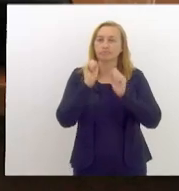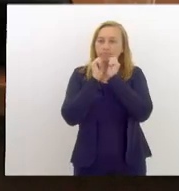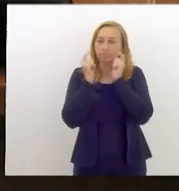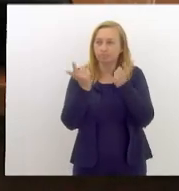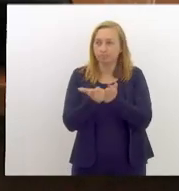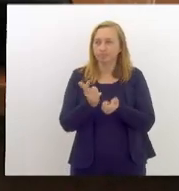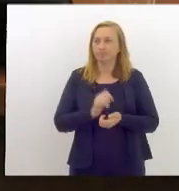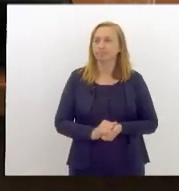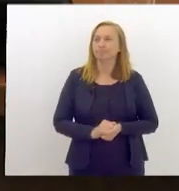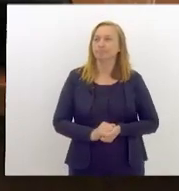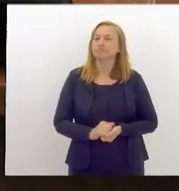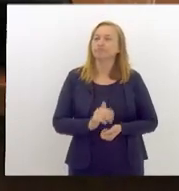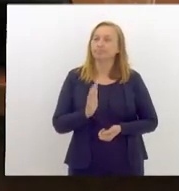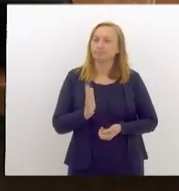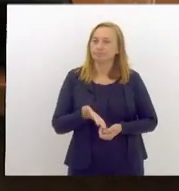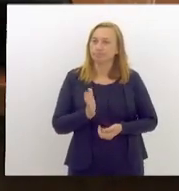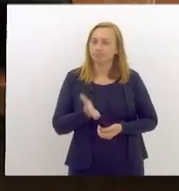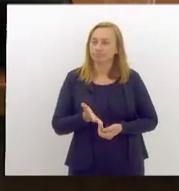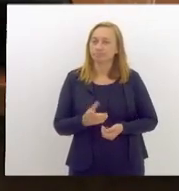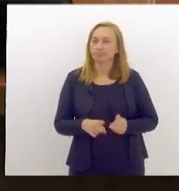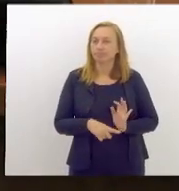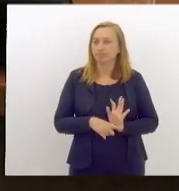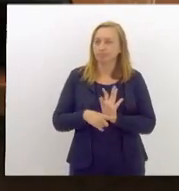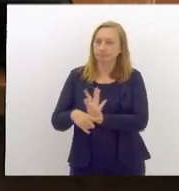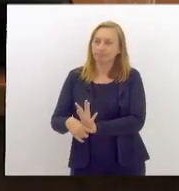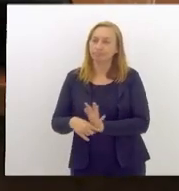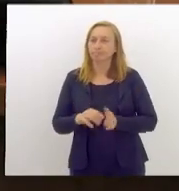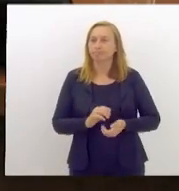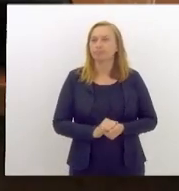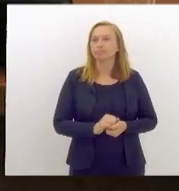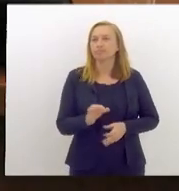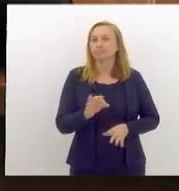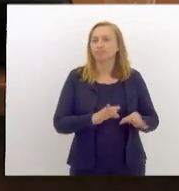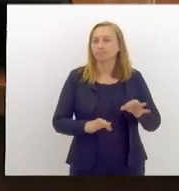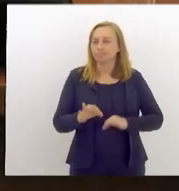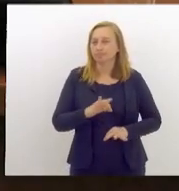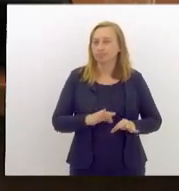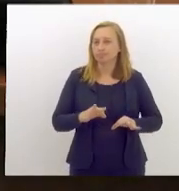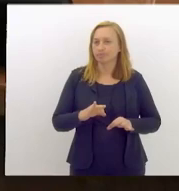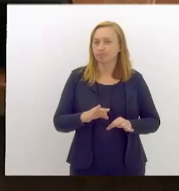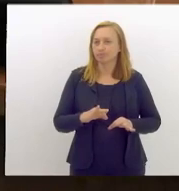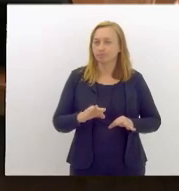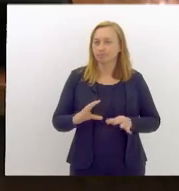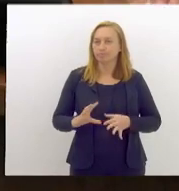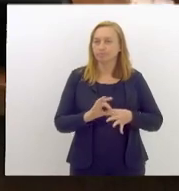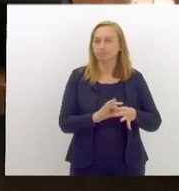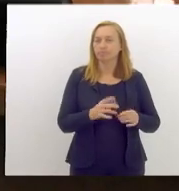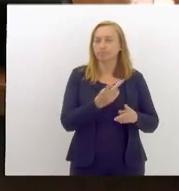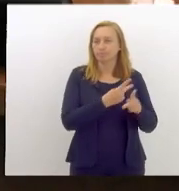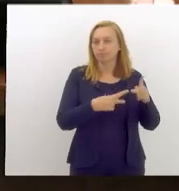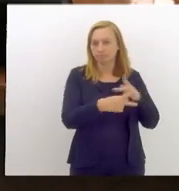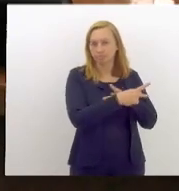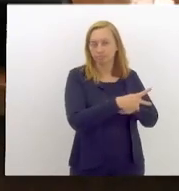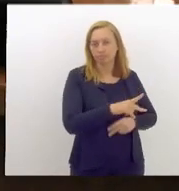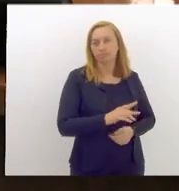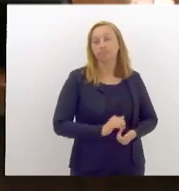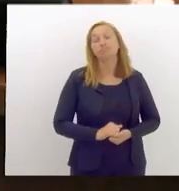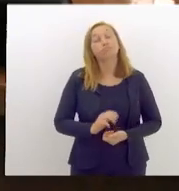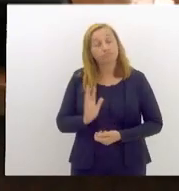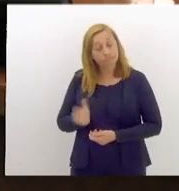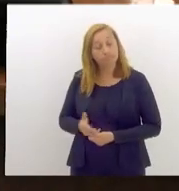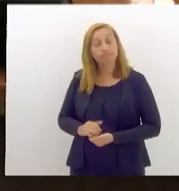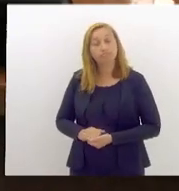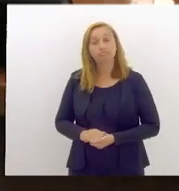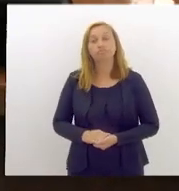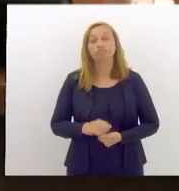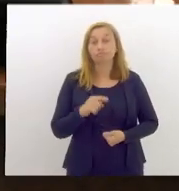já é contribuinte do plano complementar do Rio previdência ela já é